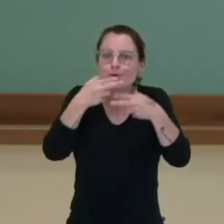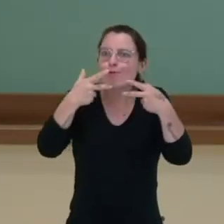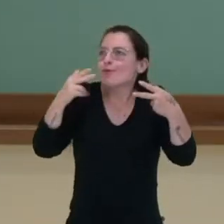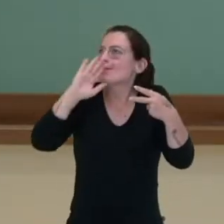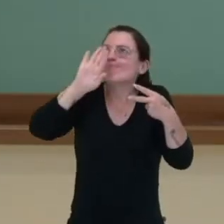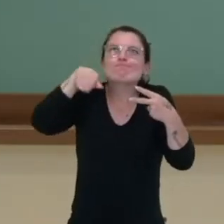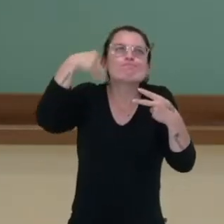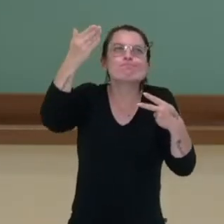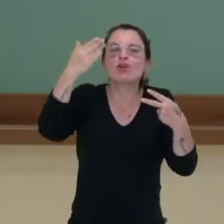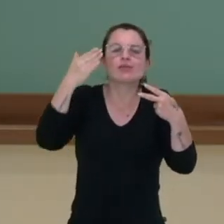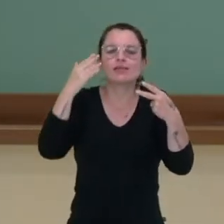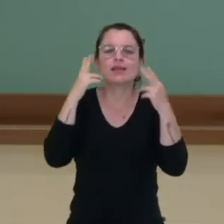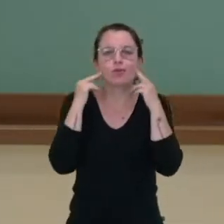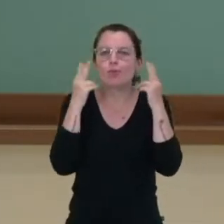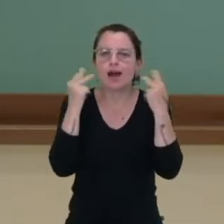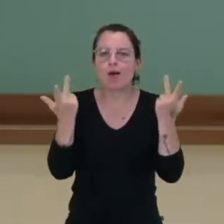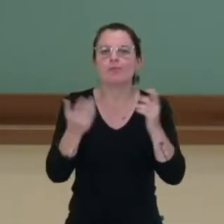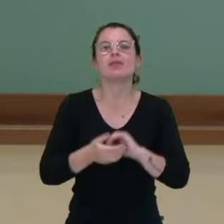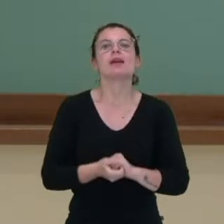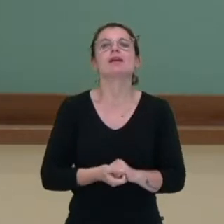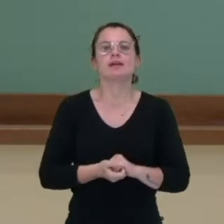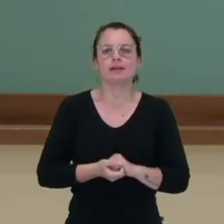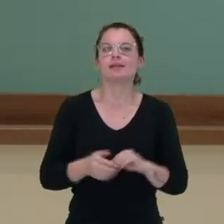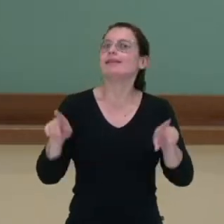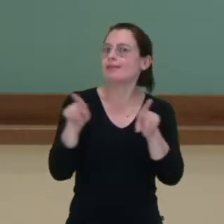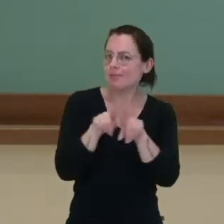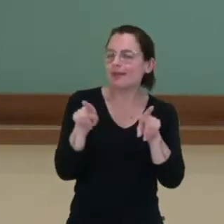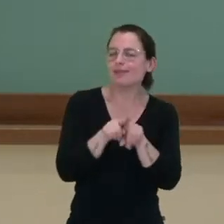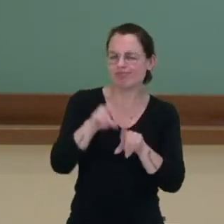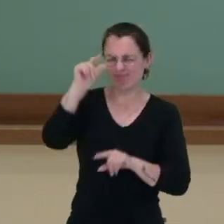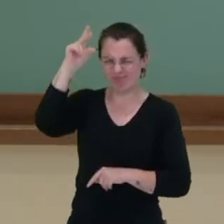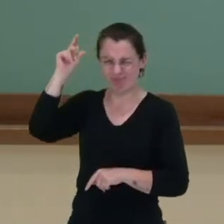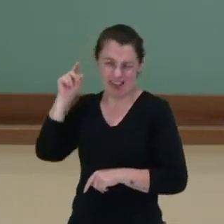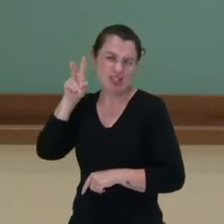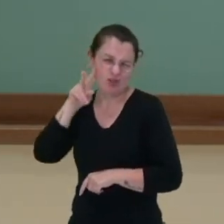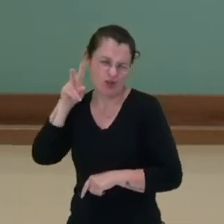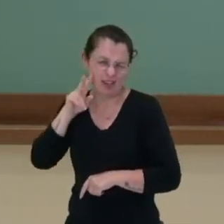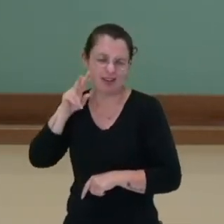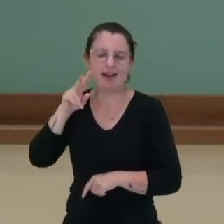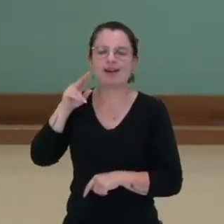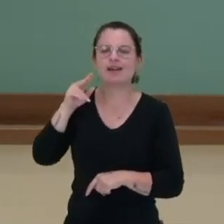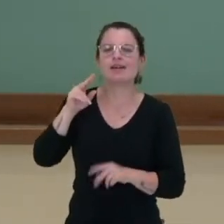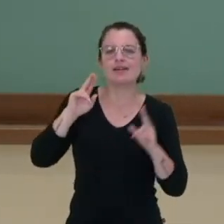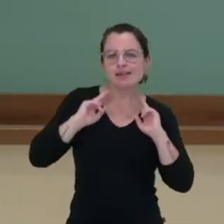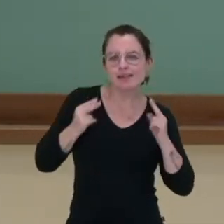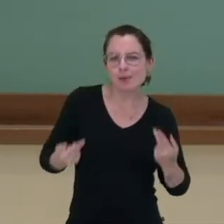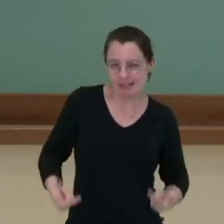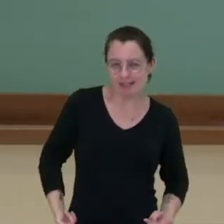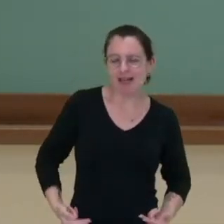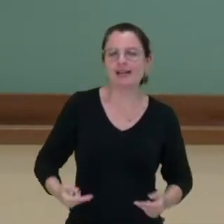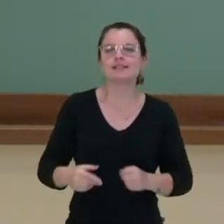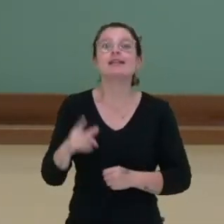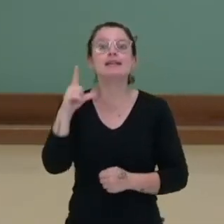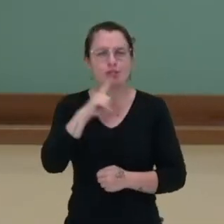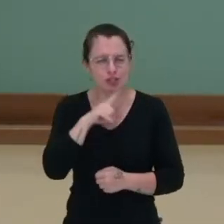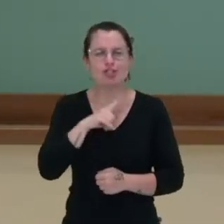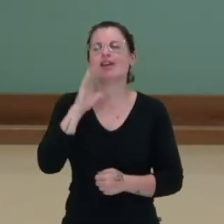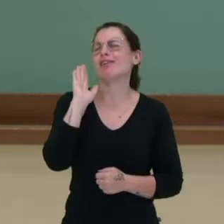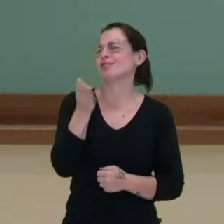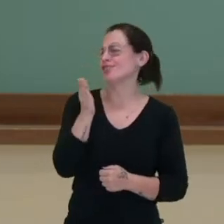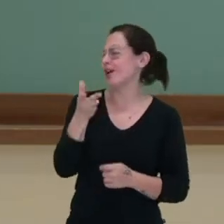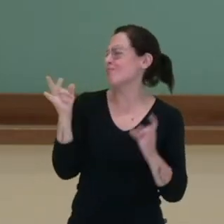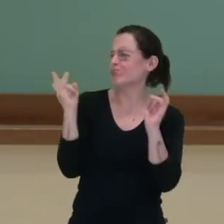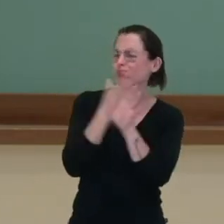do homem, há aí algum certo tempo atrás, há milhares de anos atrás, já havia essa questão da religiosidade,